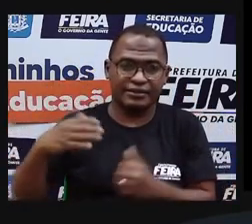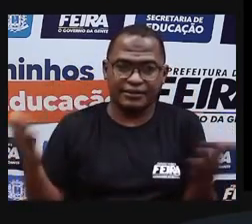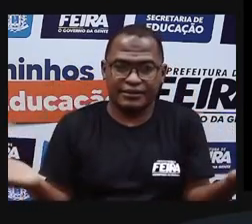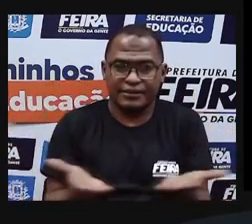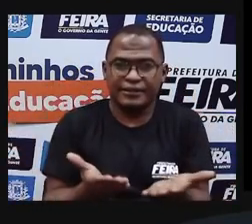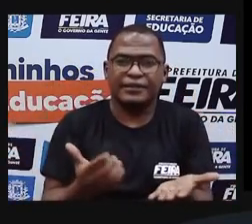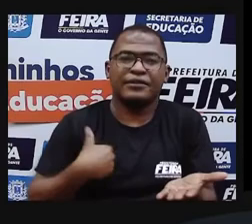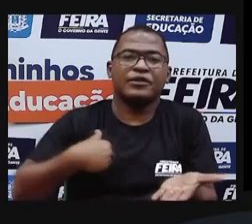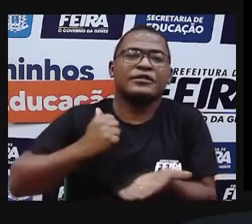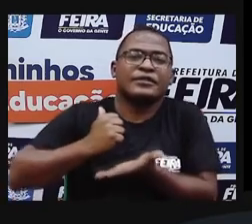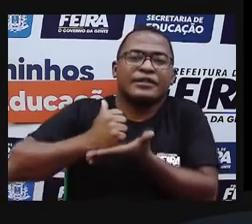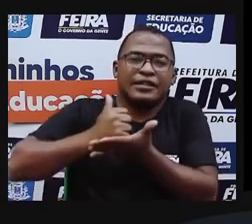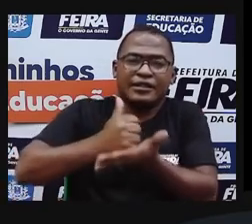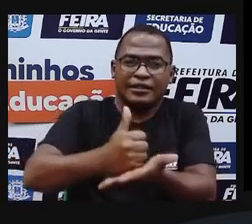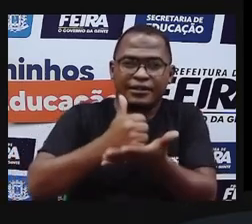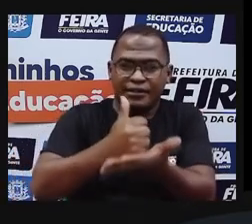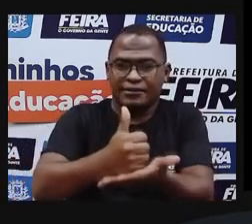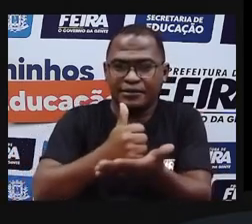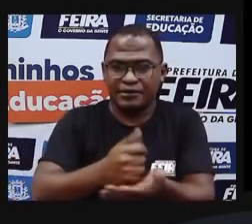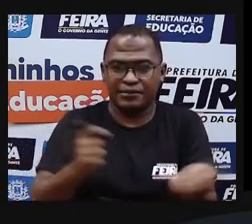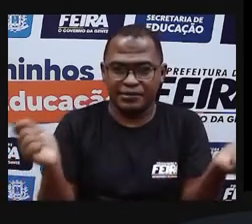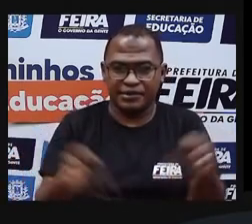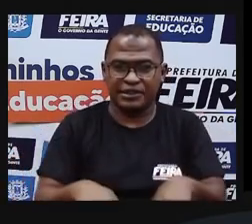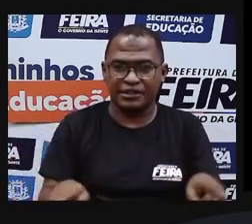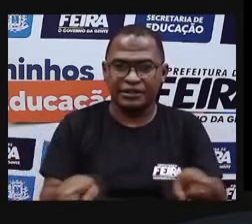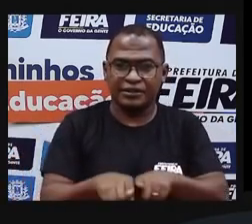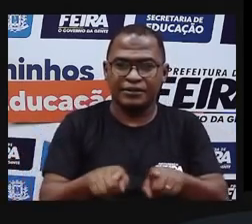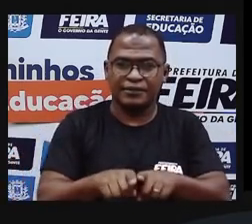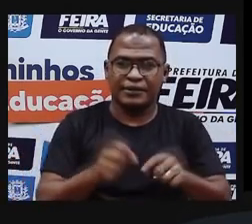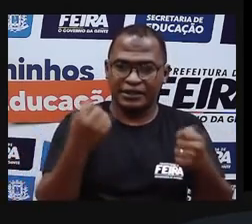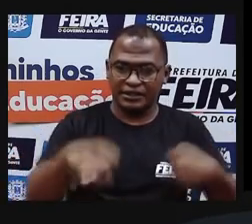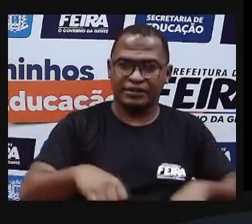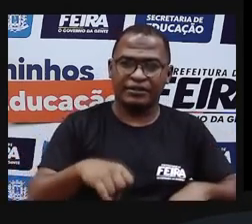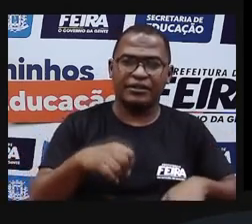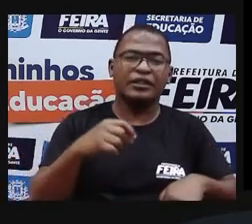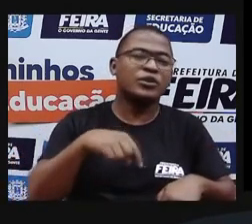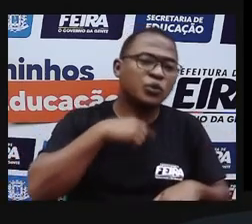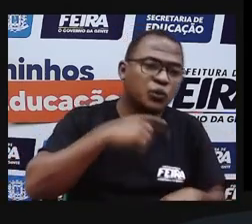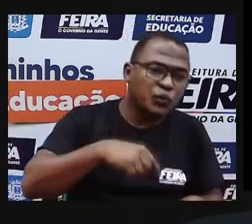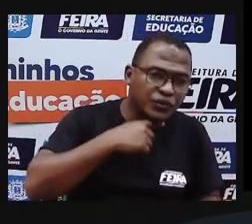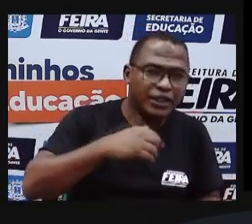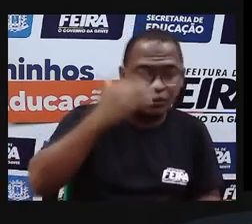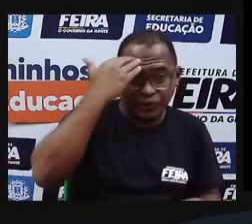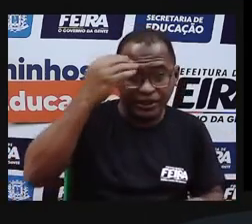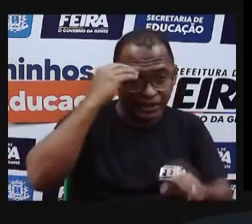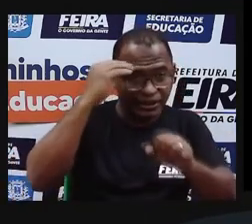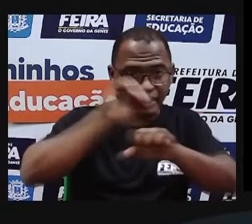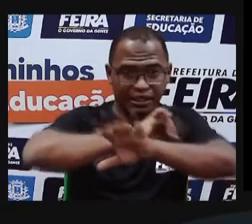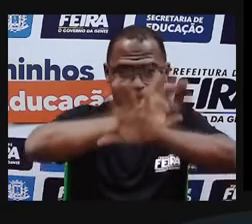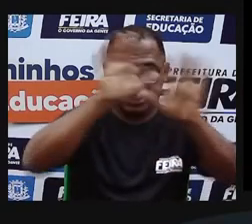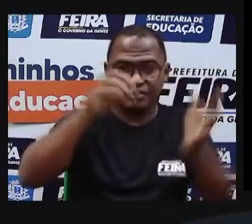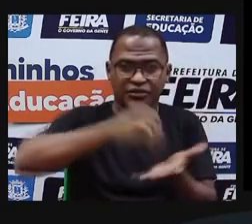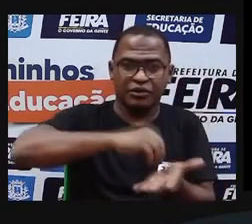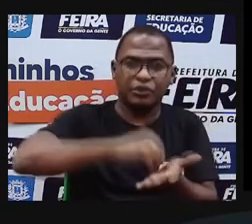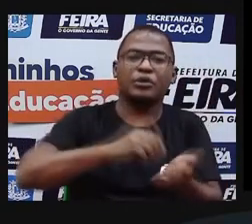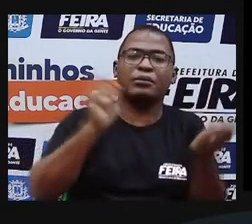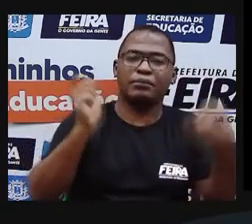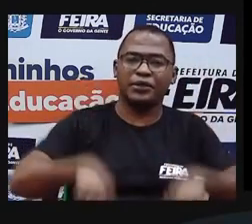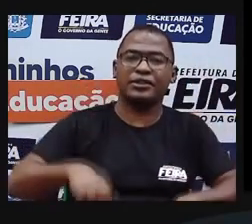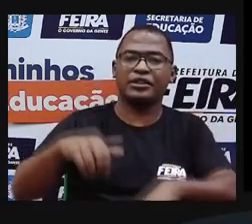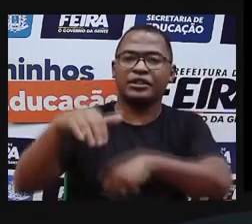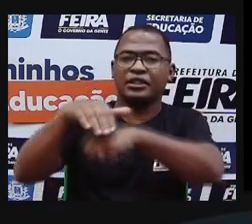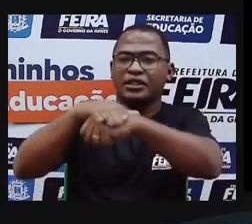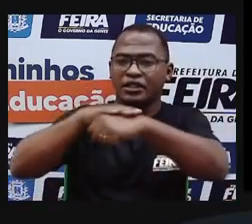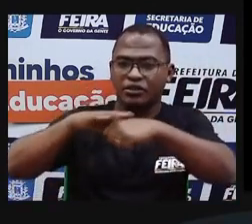Contem conosco. Entrem em contato com o professor de vocês se tiverem qualquer dúvida. Não esqueçam que essa parceria